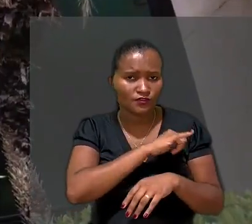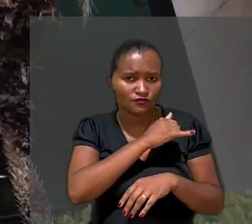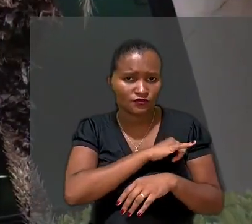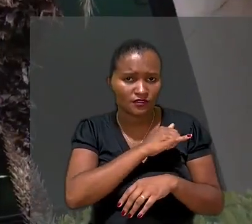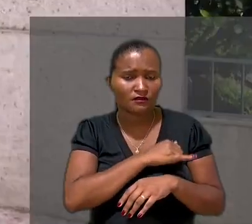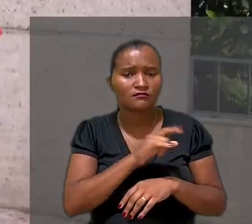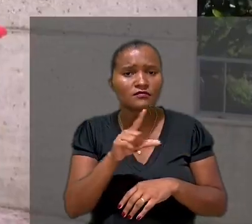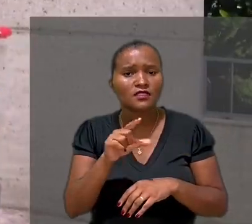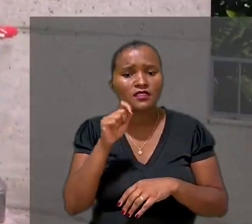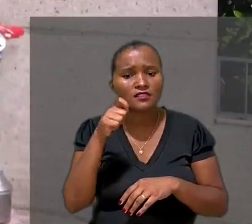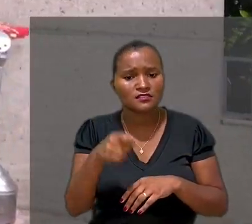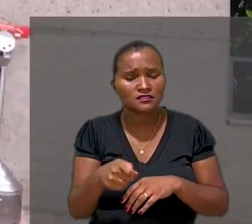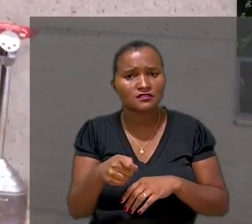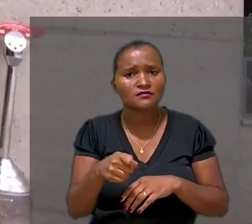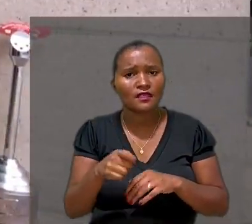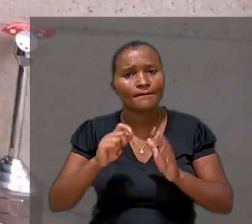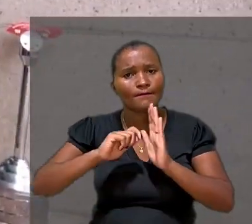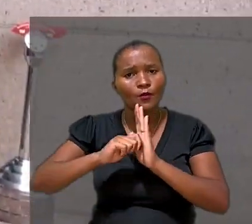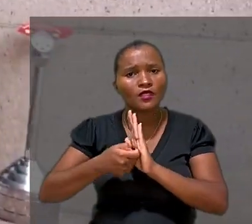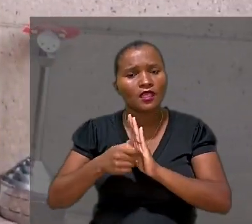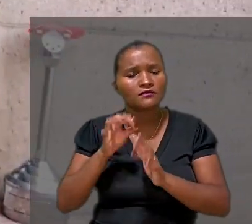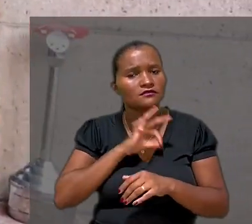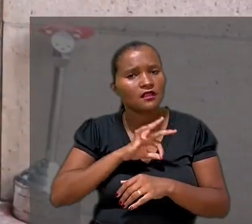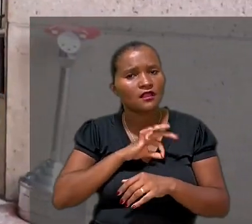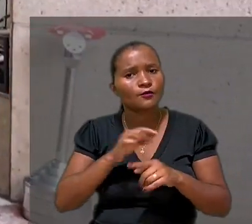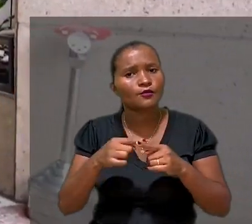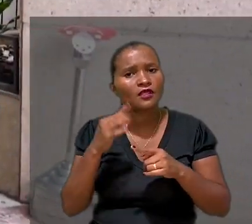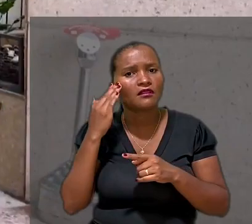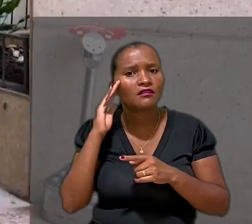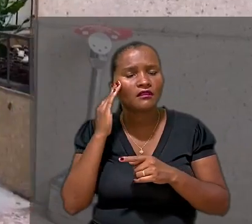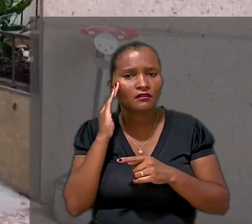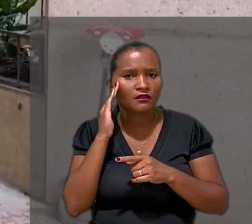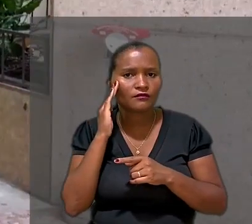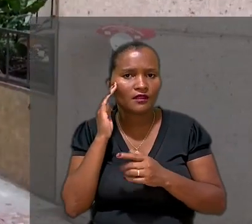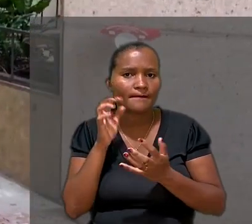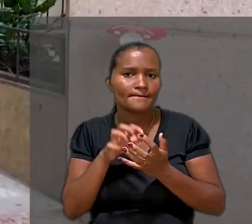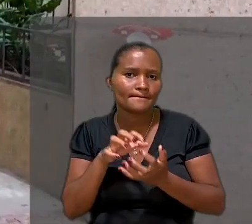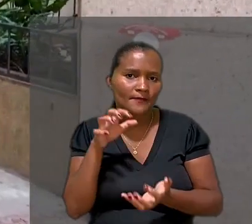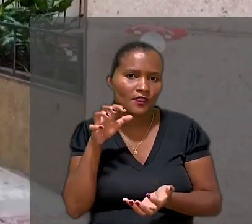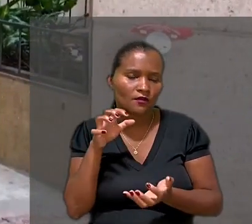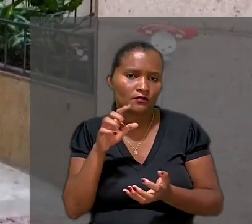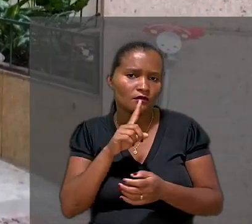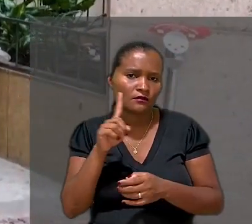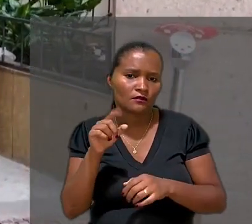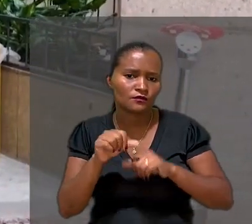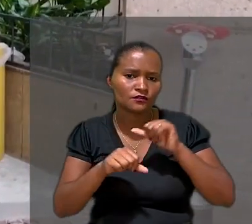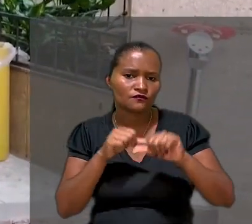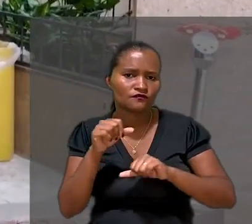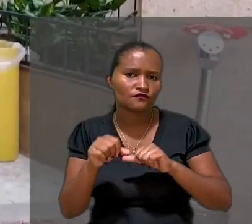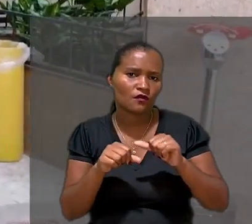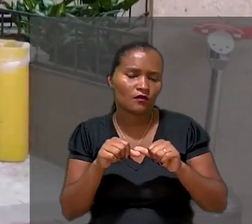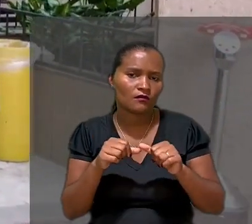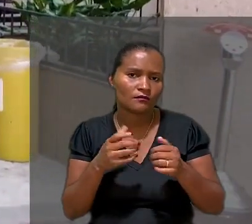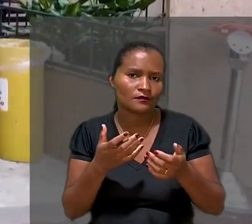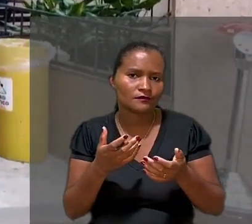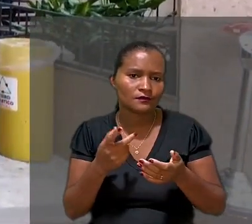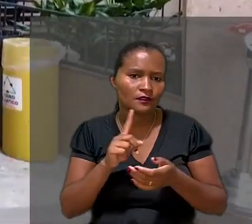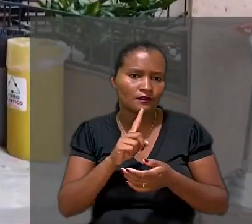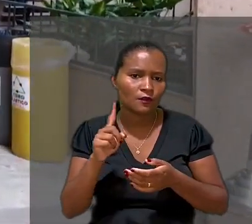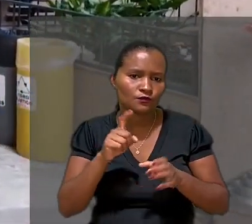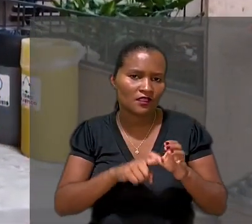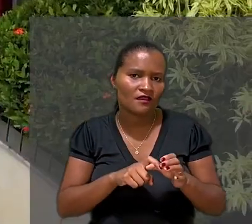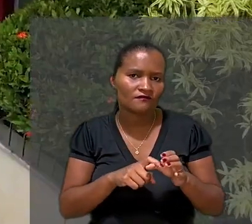Rio de Janeiro, decidiu pela penhora por entender que o fato de ser idoso por si só não torna indevida a dívida assumida